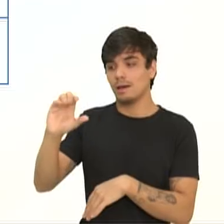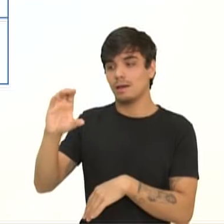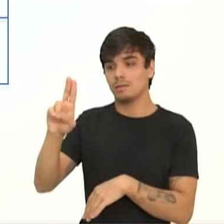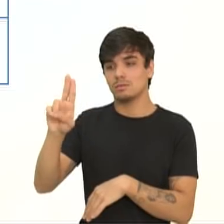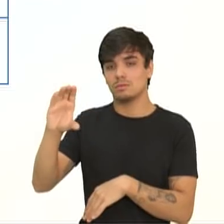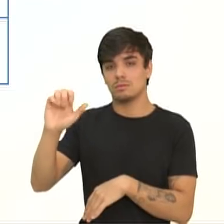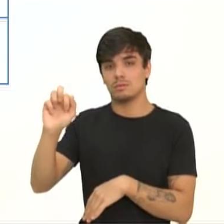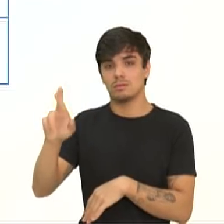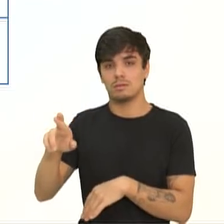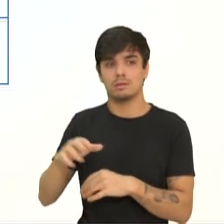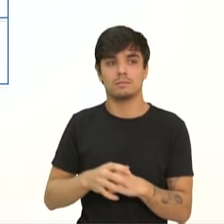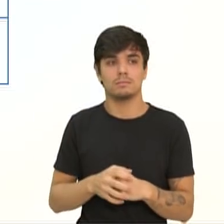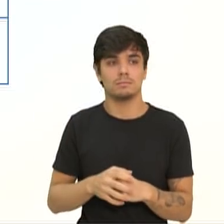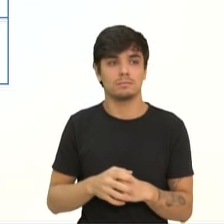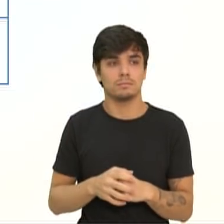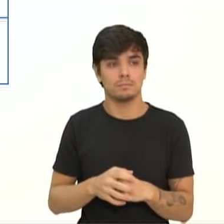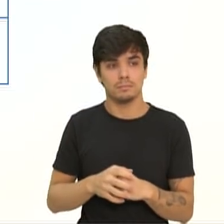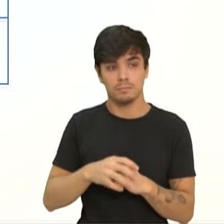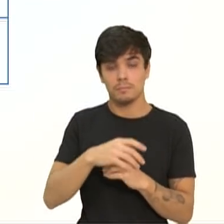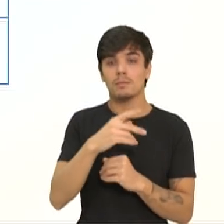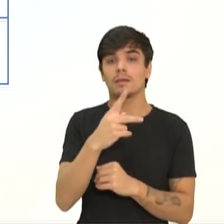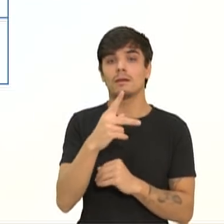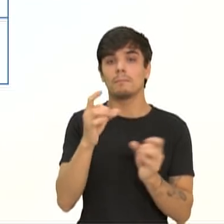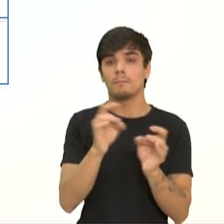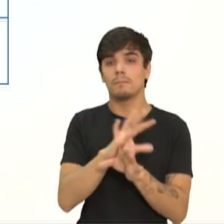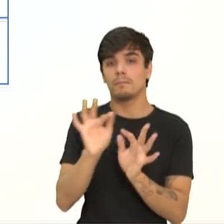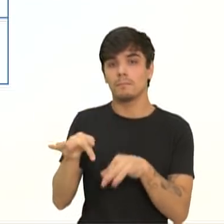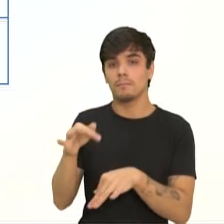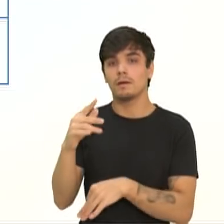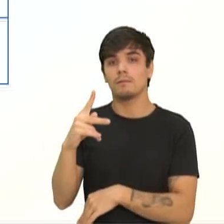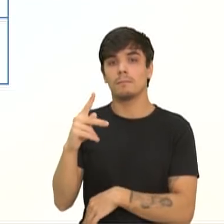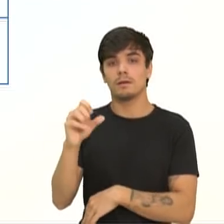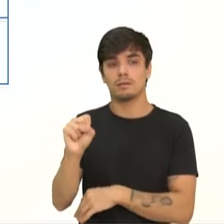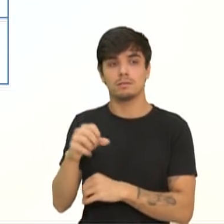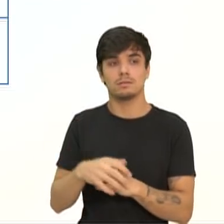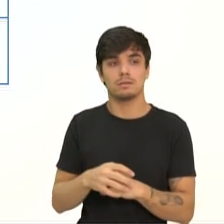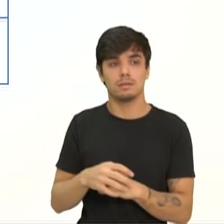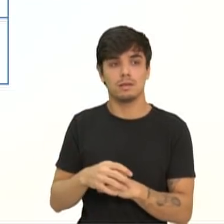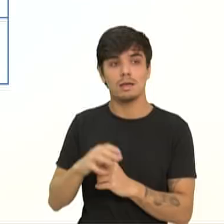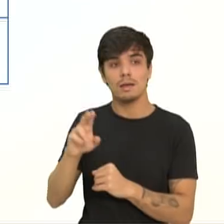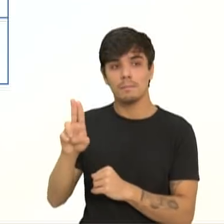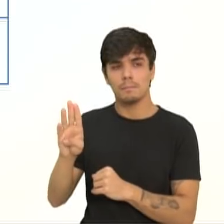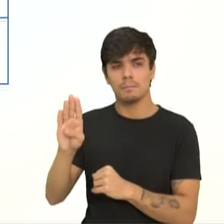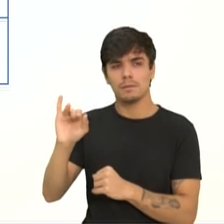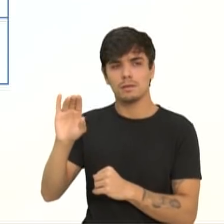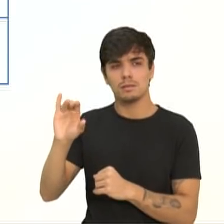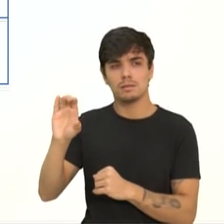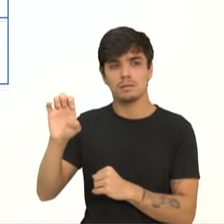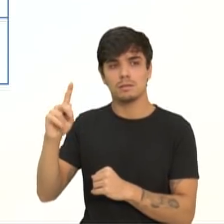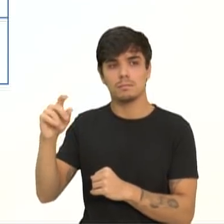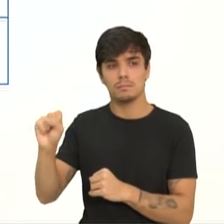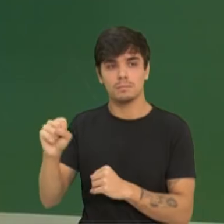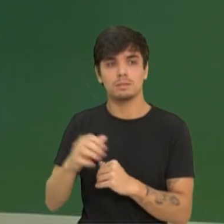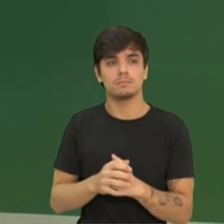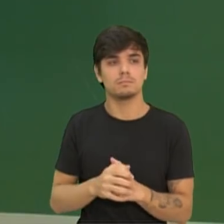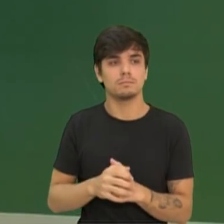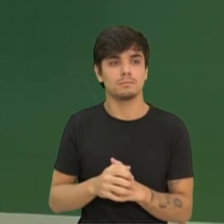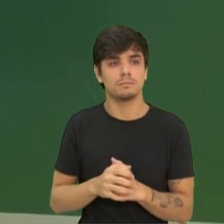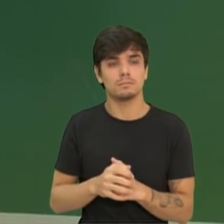caráter. Em PS, bíceps, tríceps. Uma curiosidade sobre essas palavras.